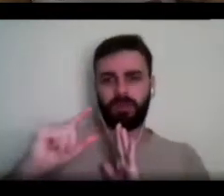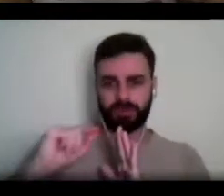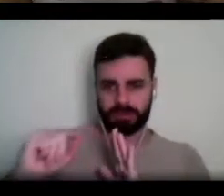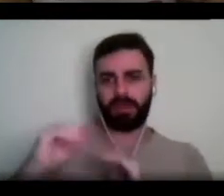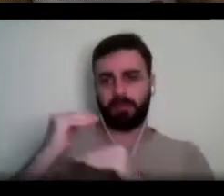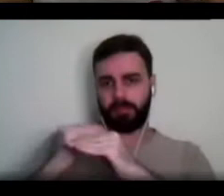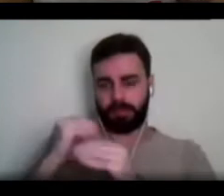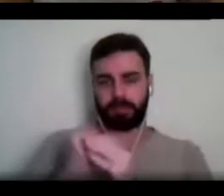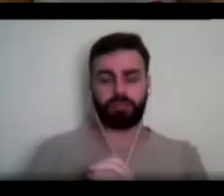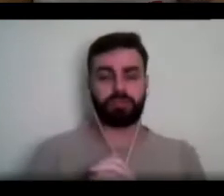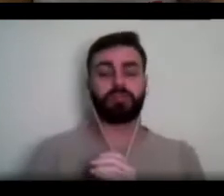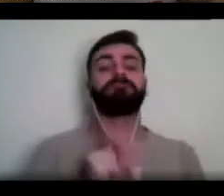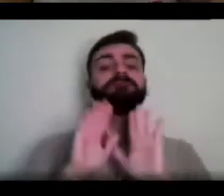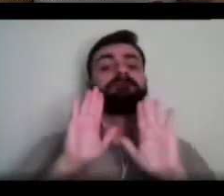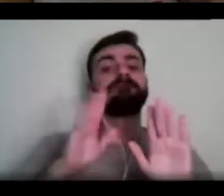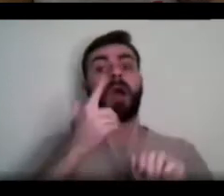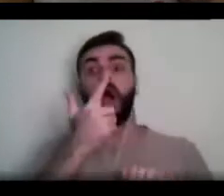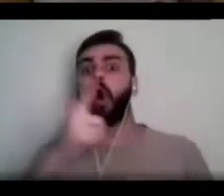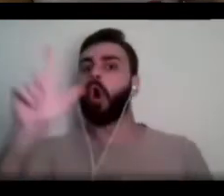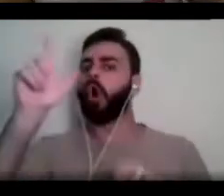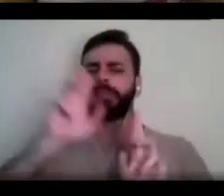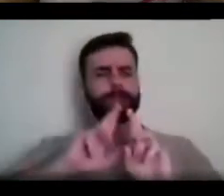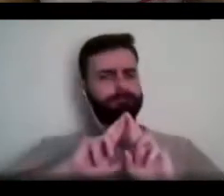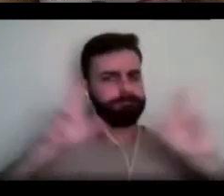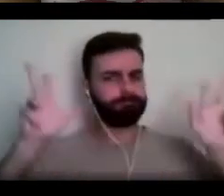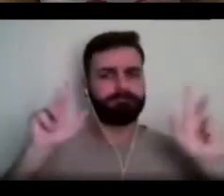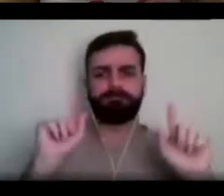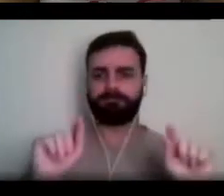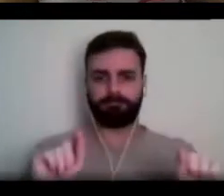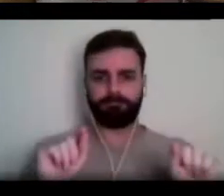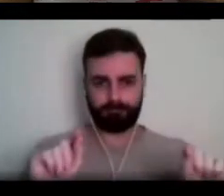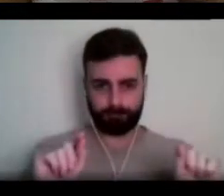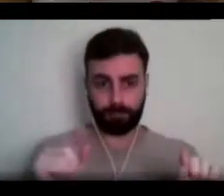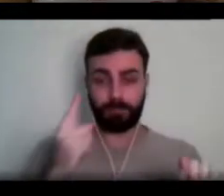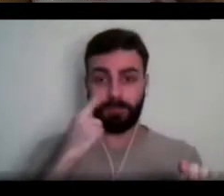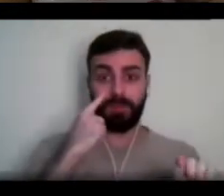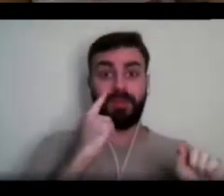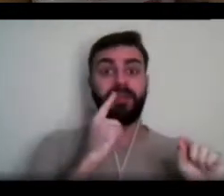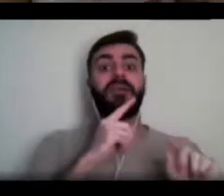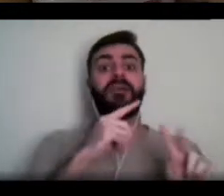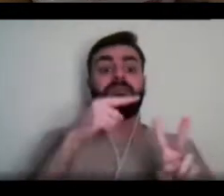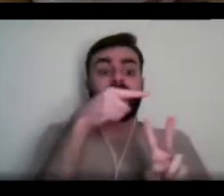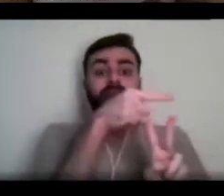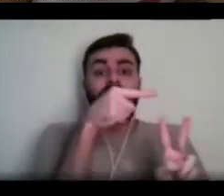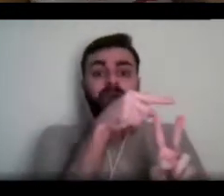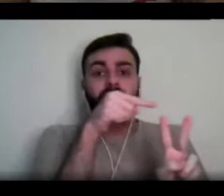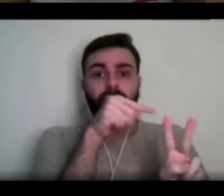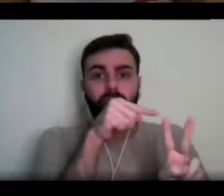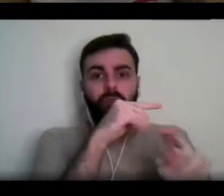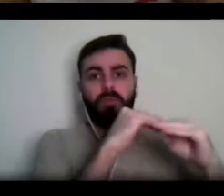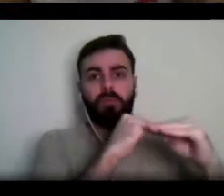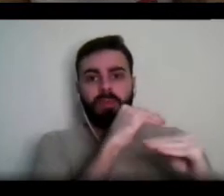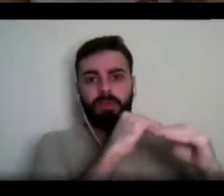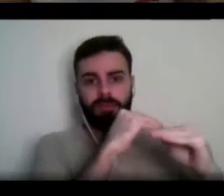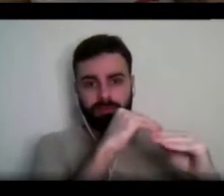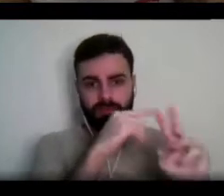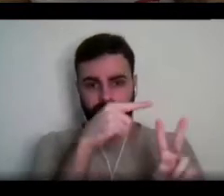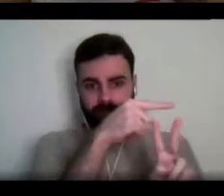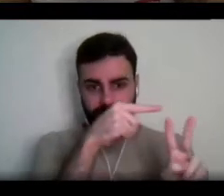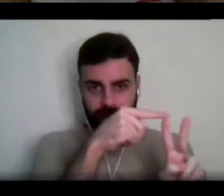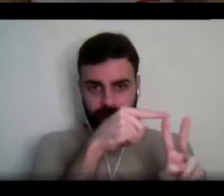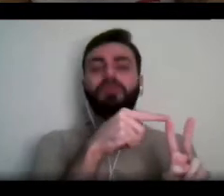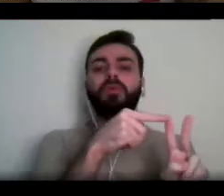para calcular a velocidade escalar média, certo? Agora, a outra coisa muito diferente é